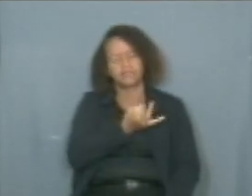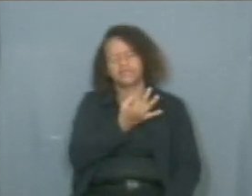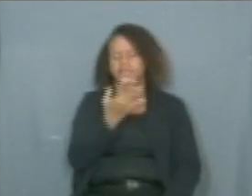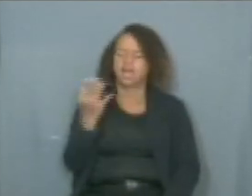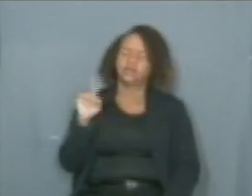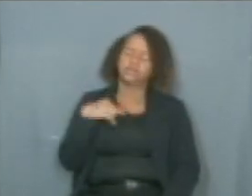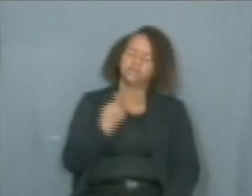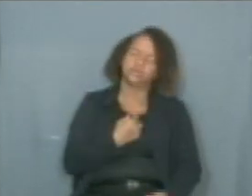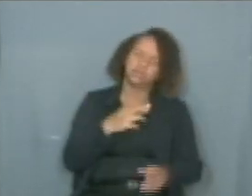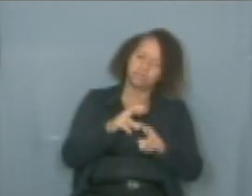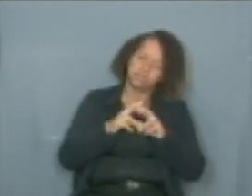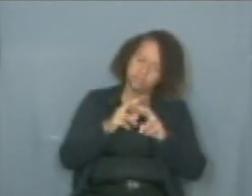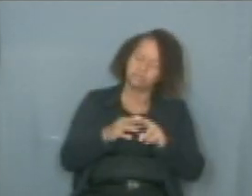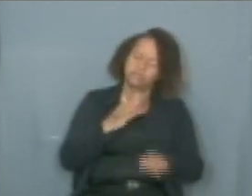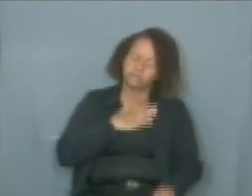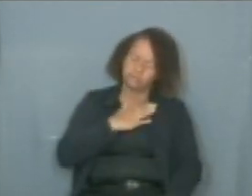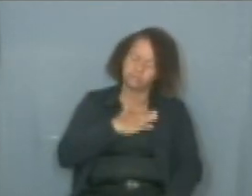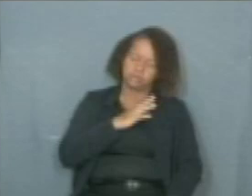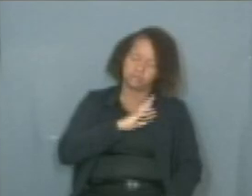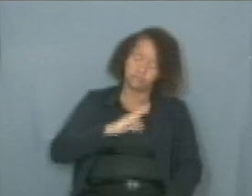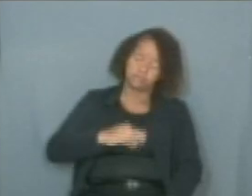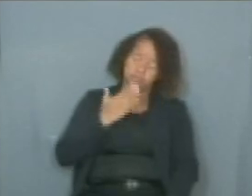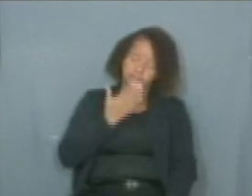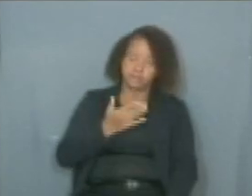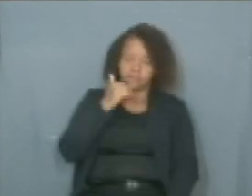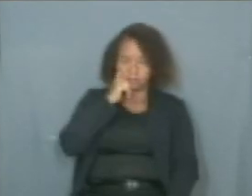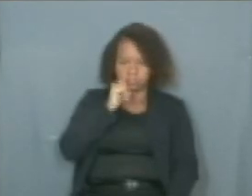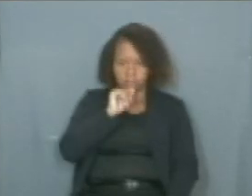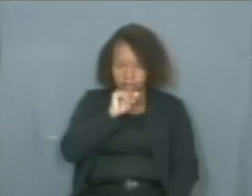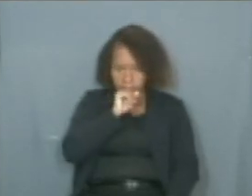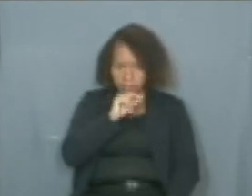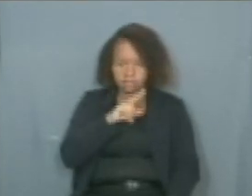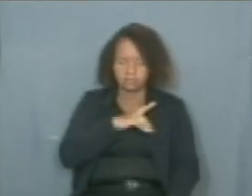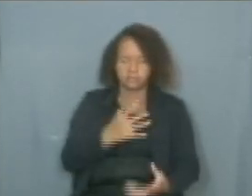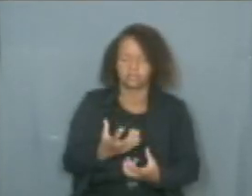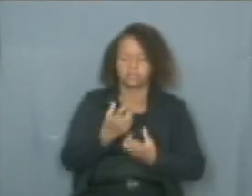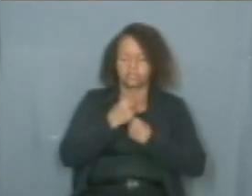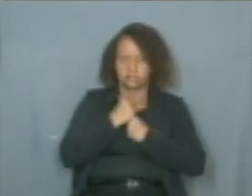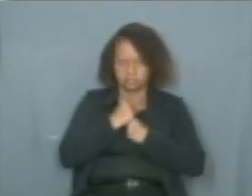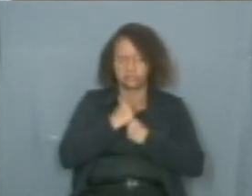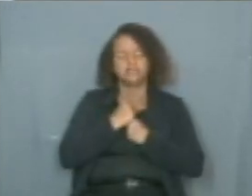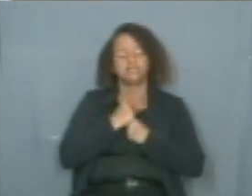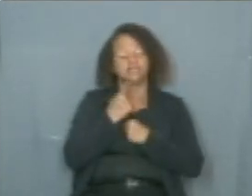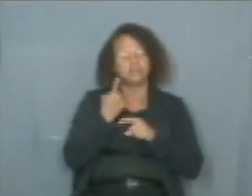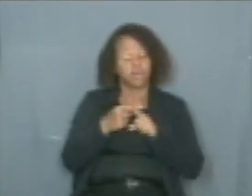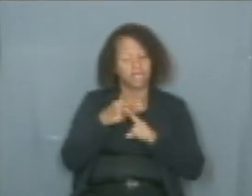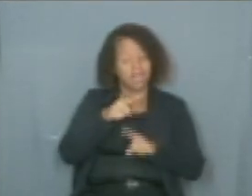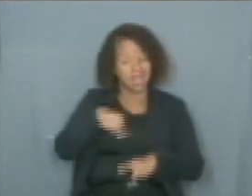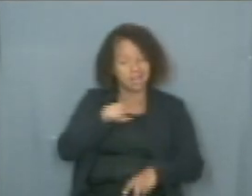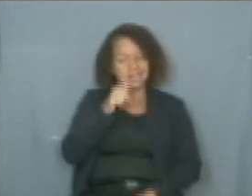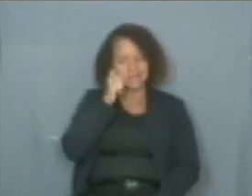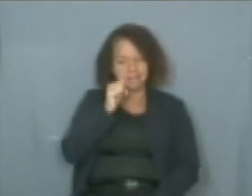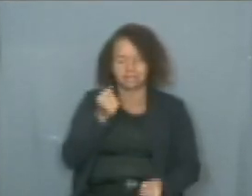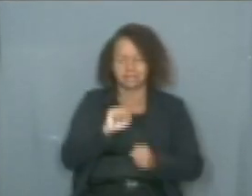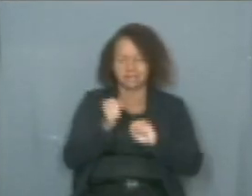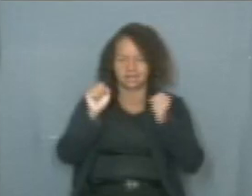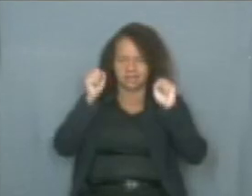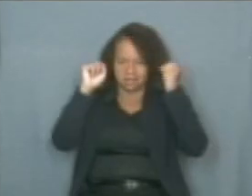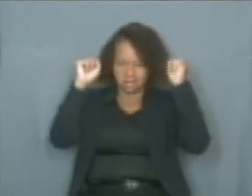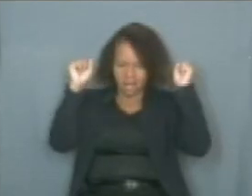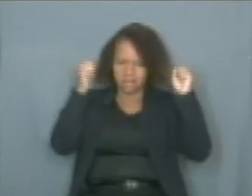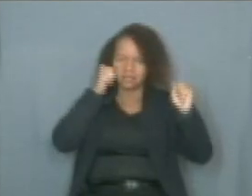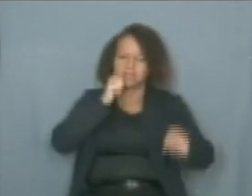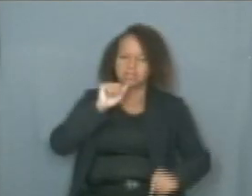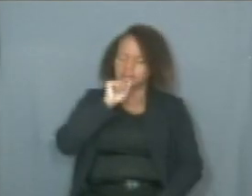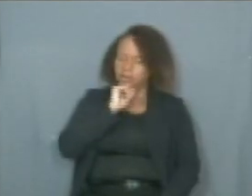os nossos requerimentos do nosso mandato, pedindo que as mães também sejam acolhidas, porque essas mães estão estressadas, essas